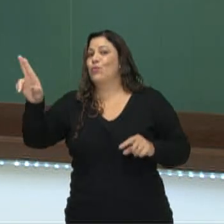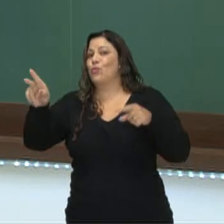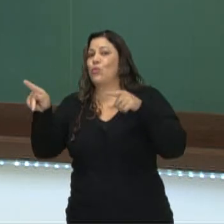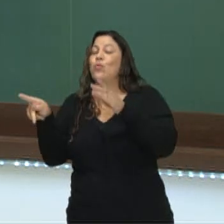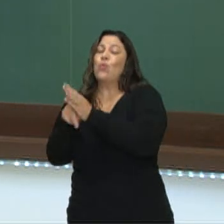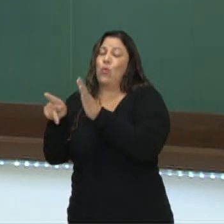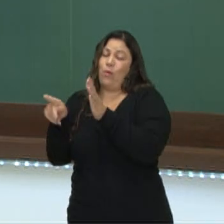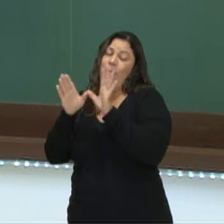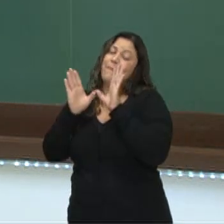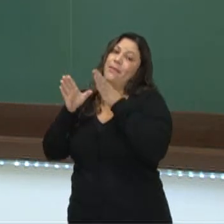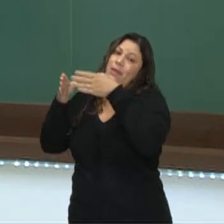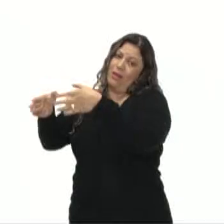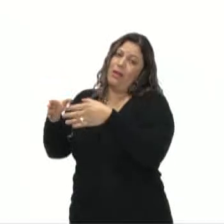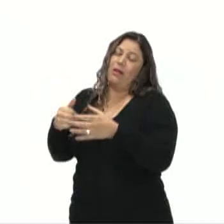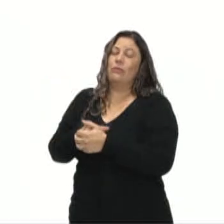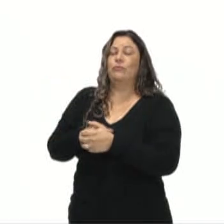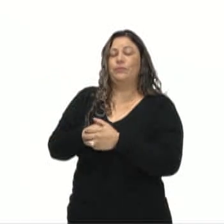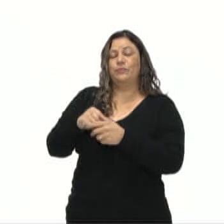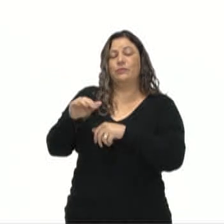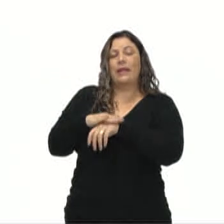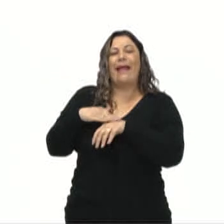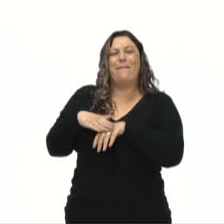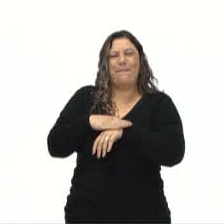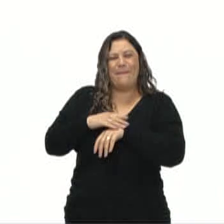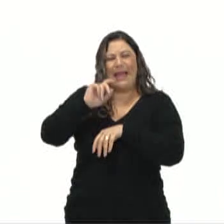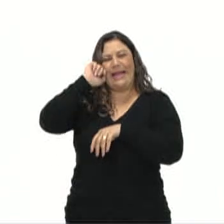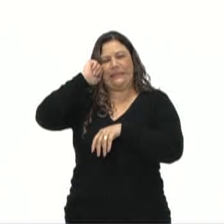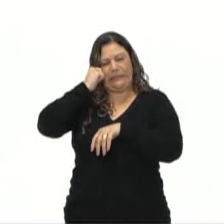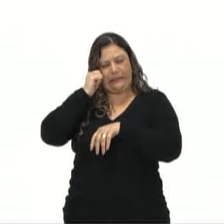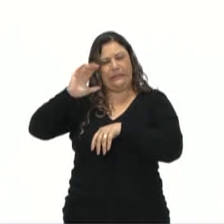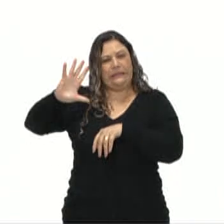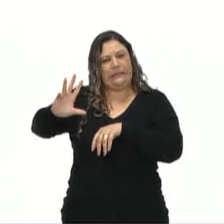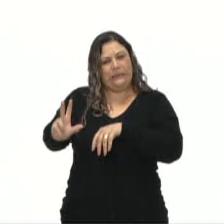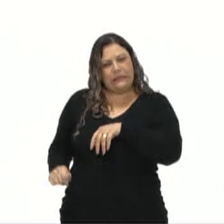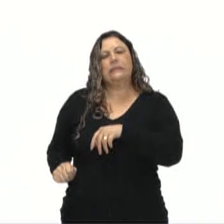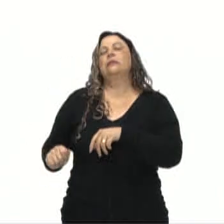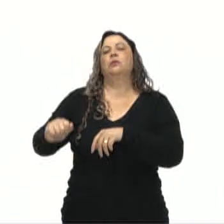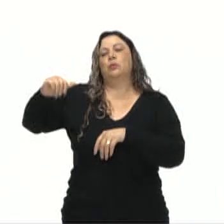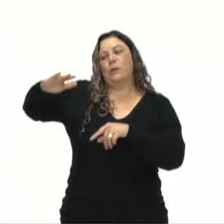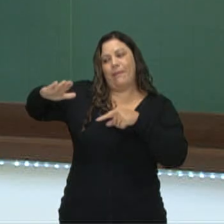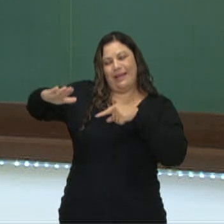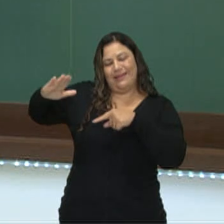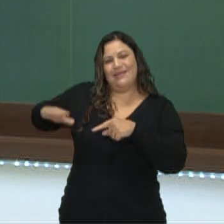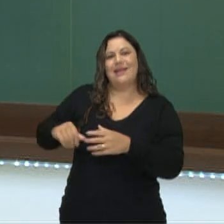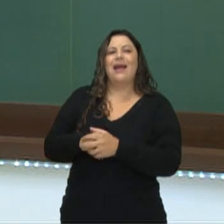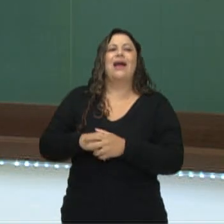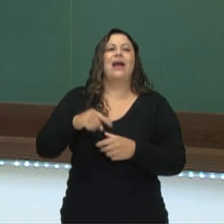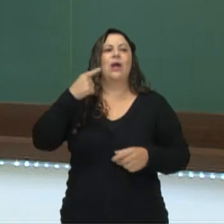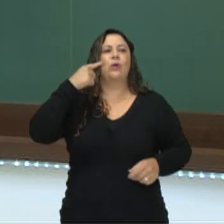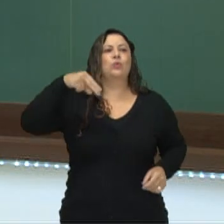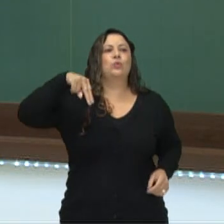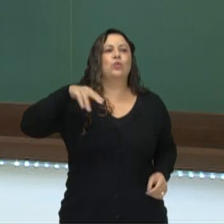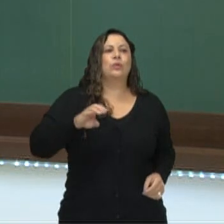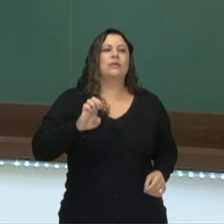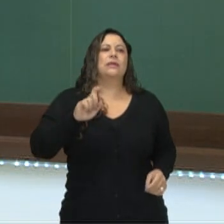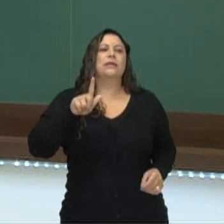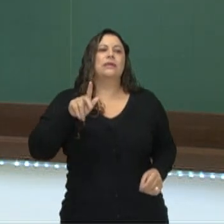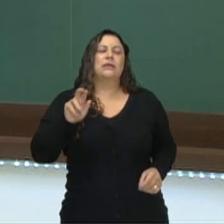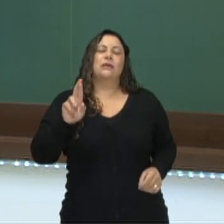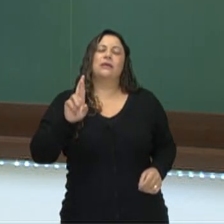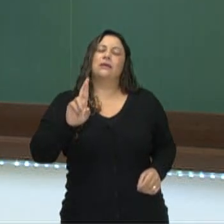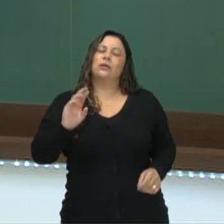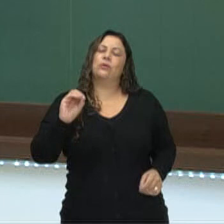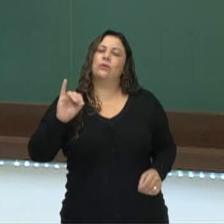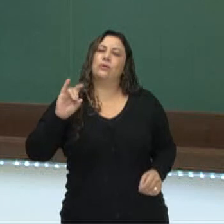os Hutus, com pele mais escura e mais baixos, como negroides. Essa foi a divisão que eles fizeram. Ou